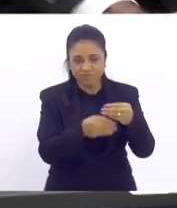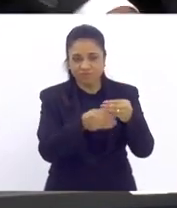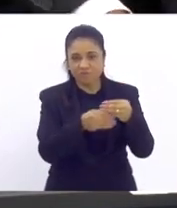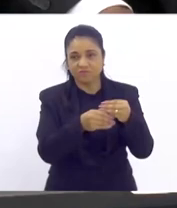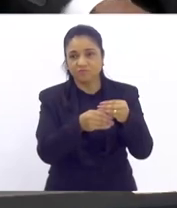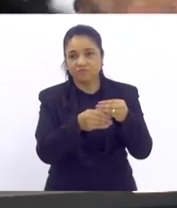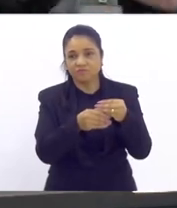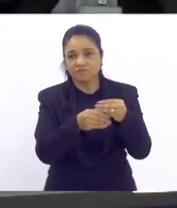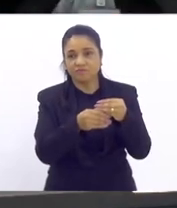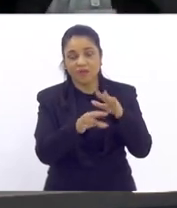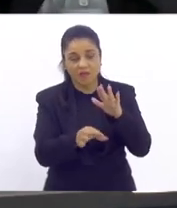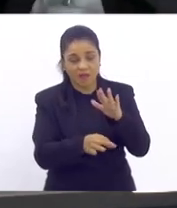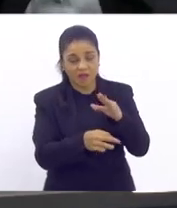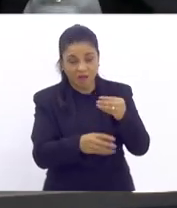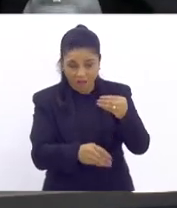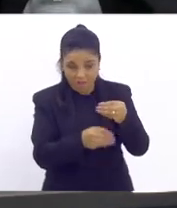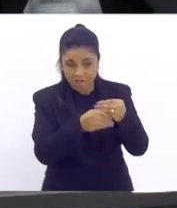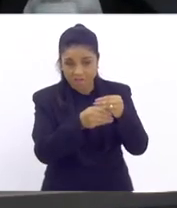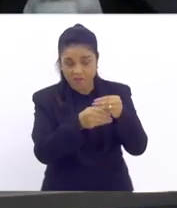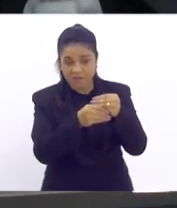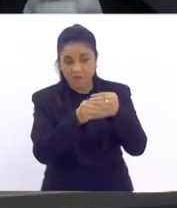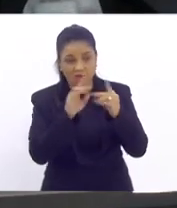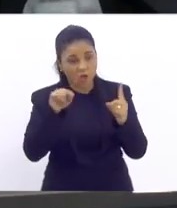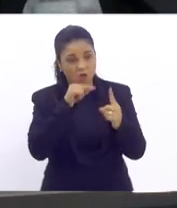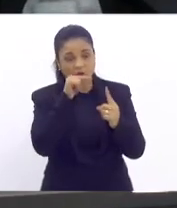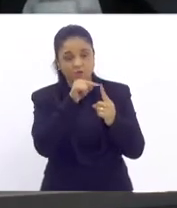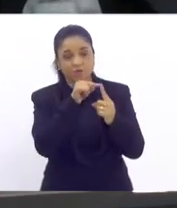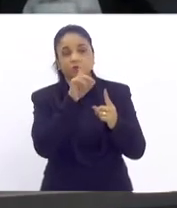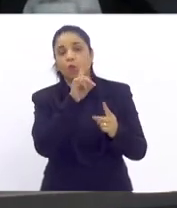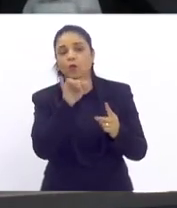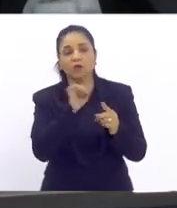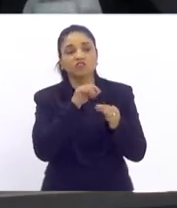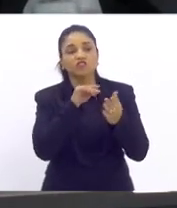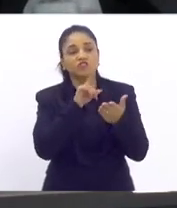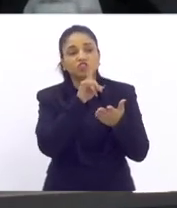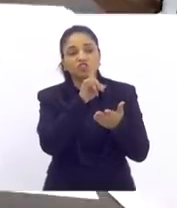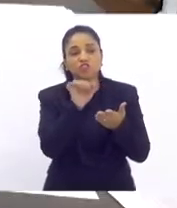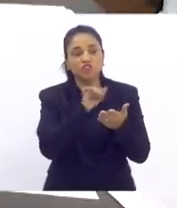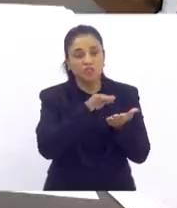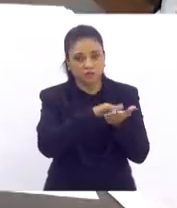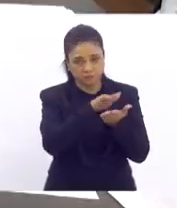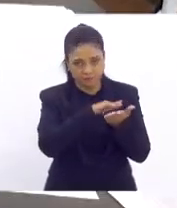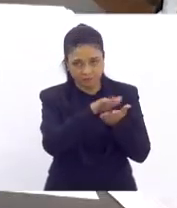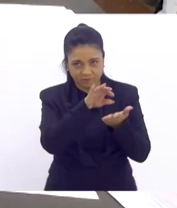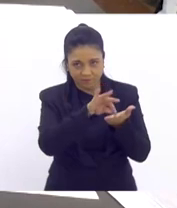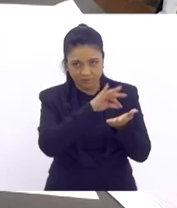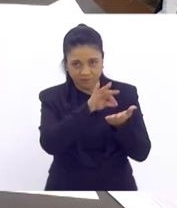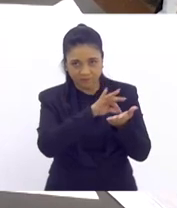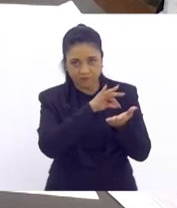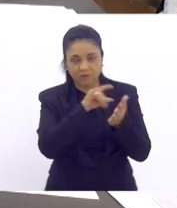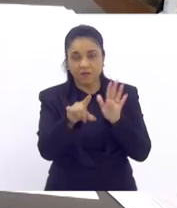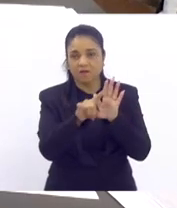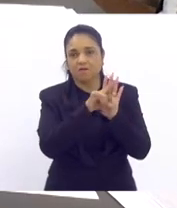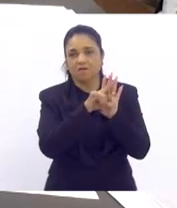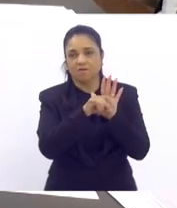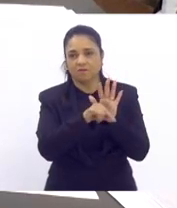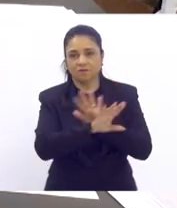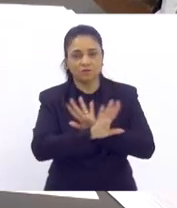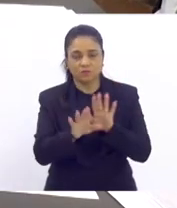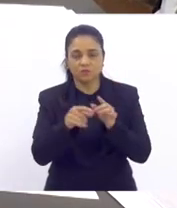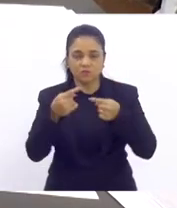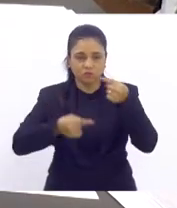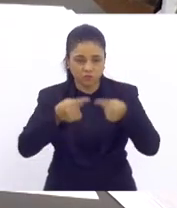a emenda se refere exclusivamente a questão da data da entrada do vigor da Lei perfeito perfeito em